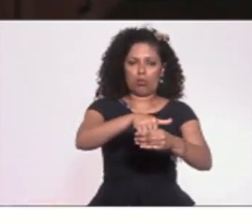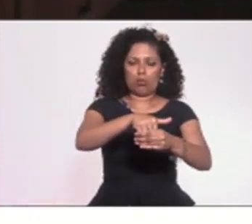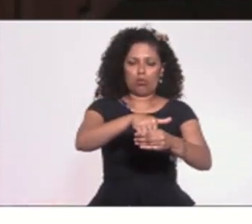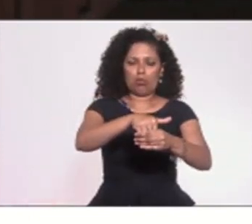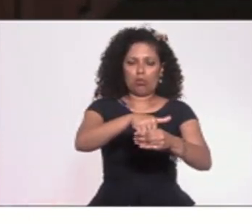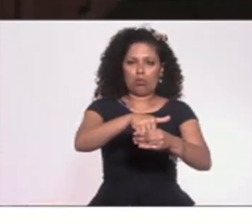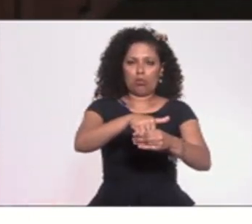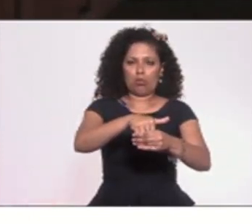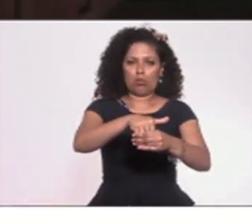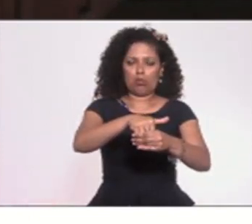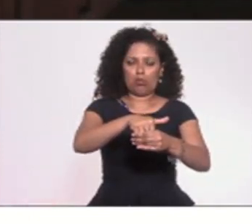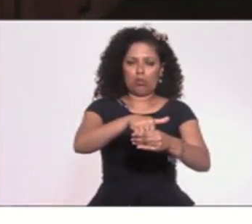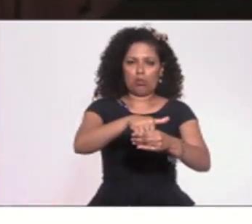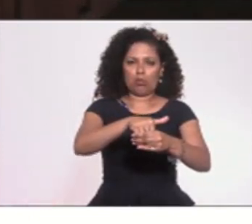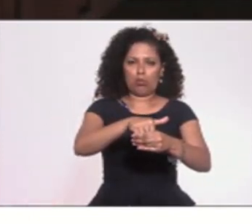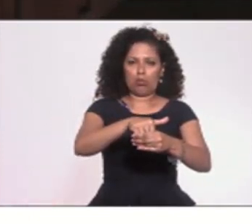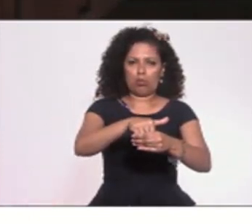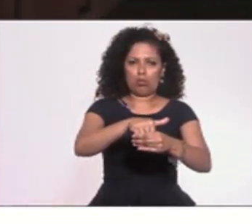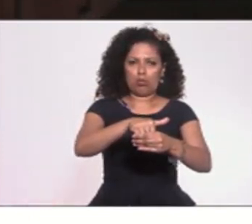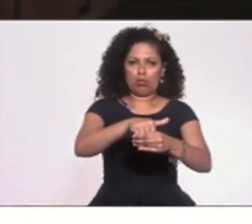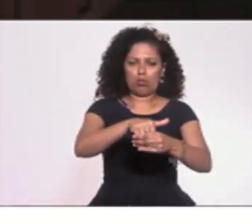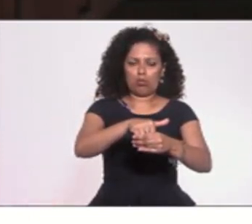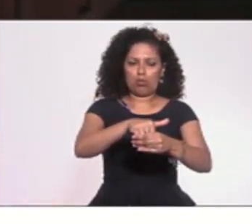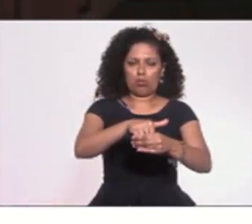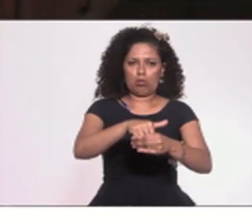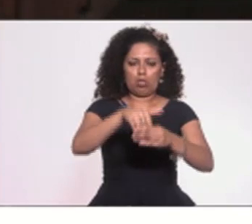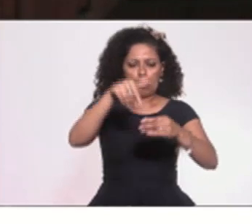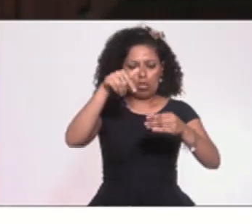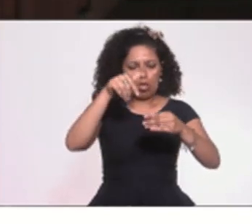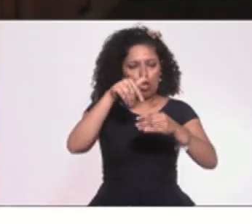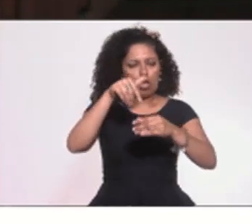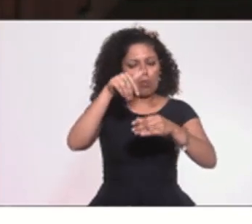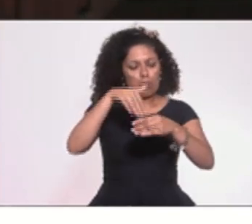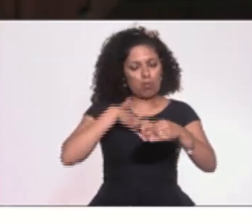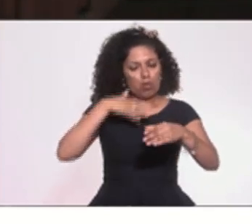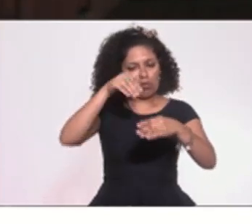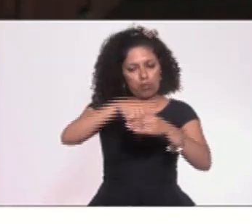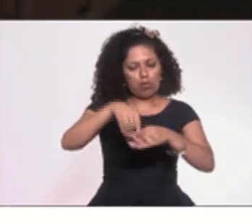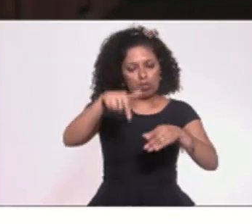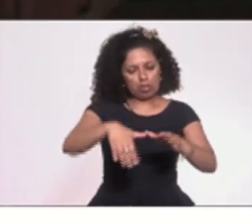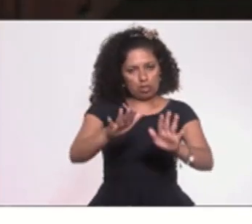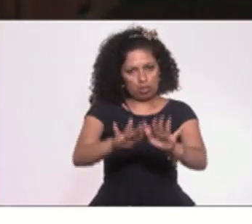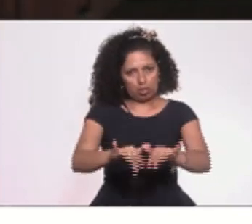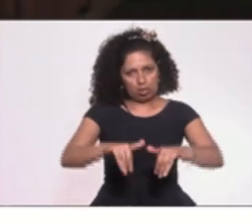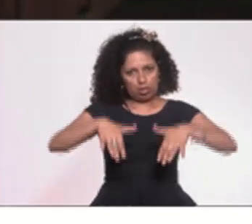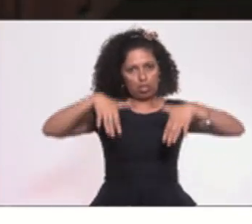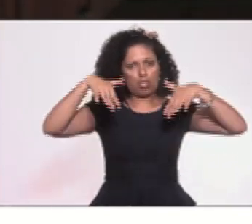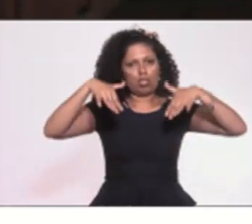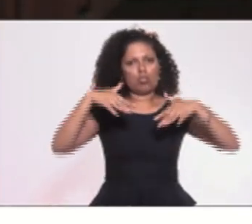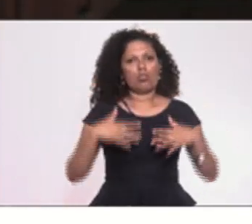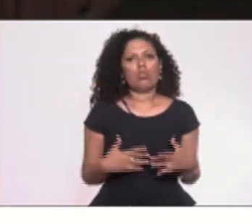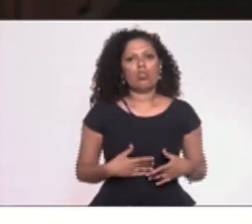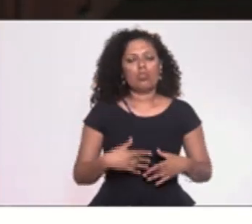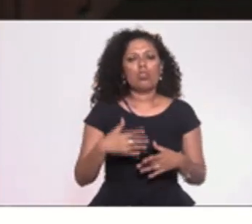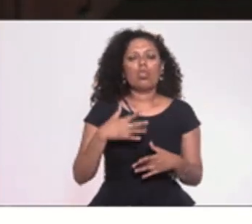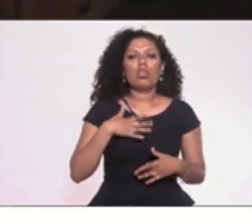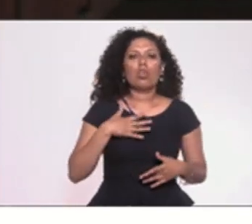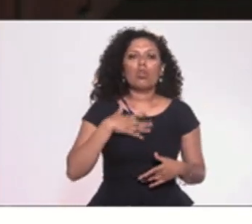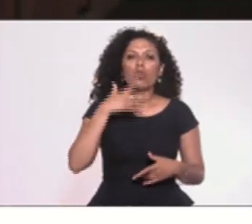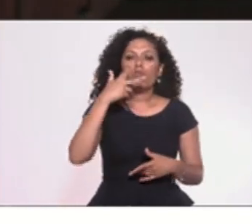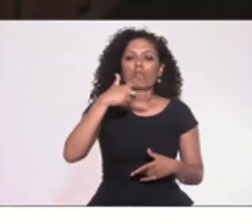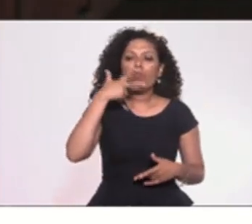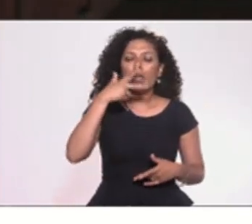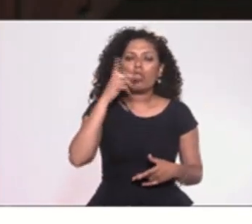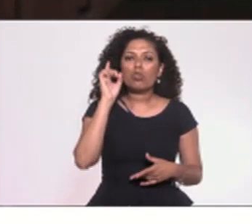submeto ao plenário dessa casa. E passo a ler, senhor presidente, somente o